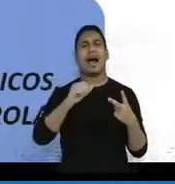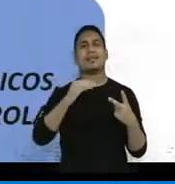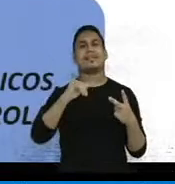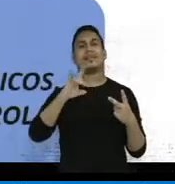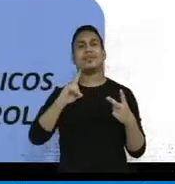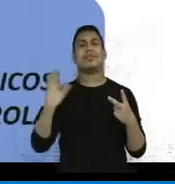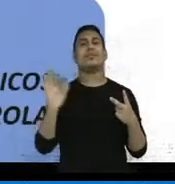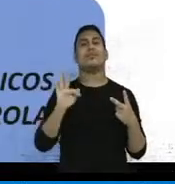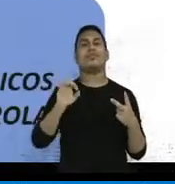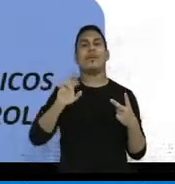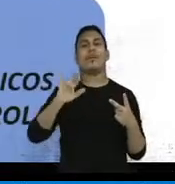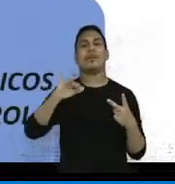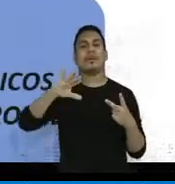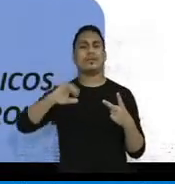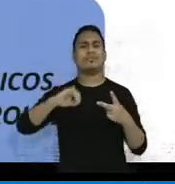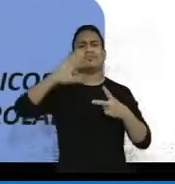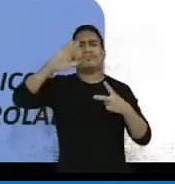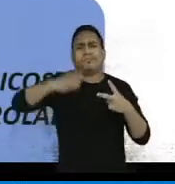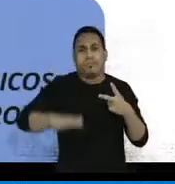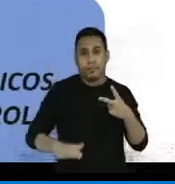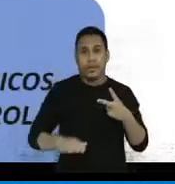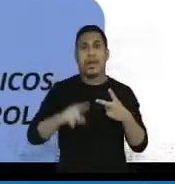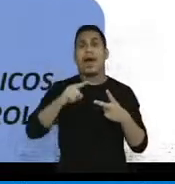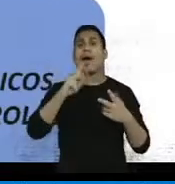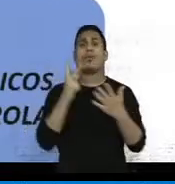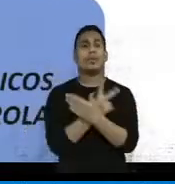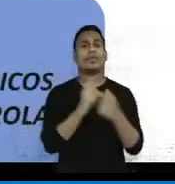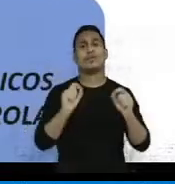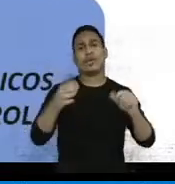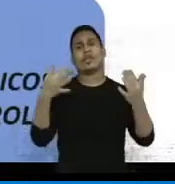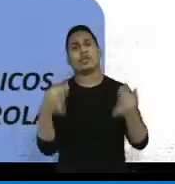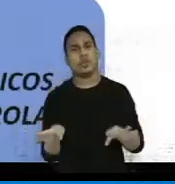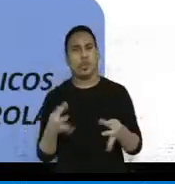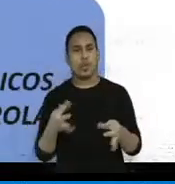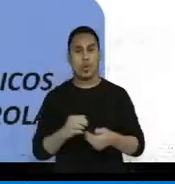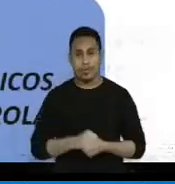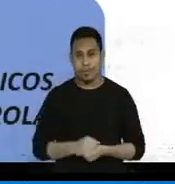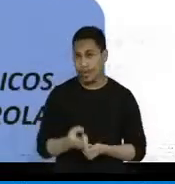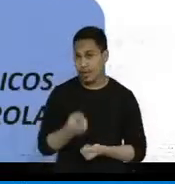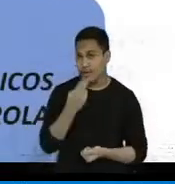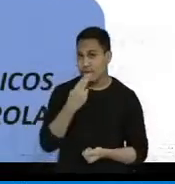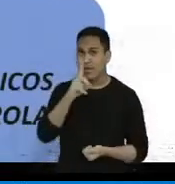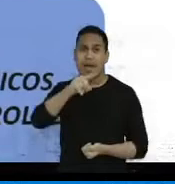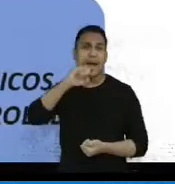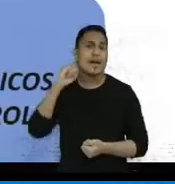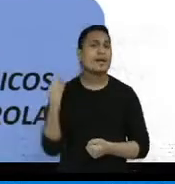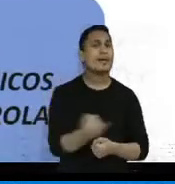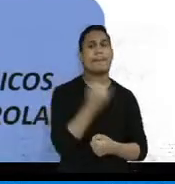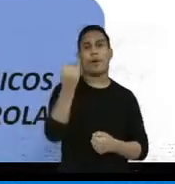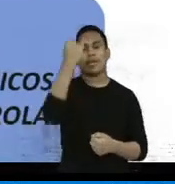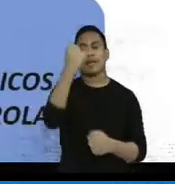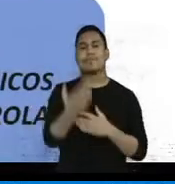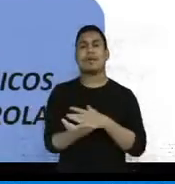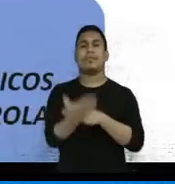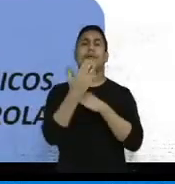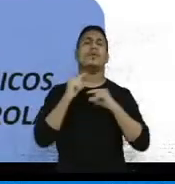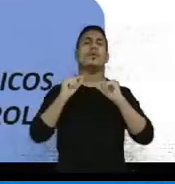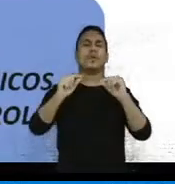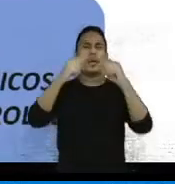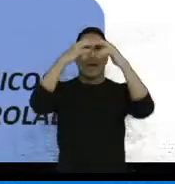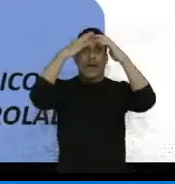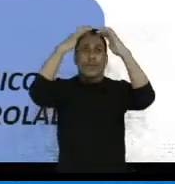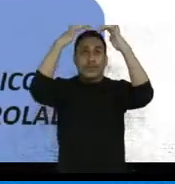a nutrição é muito importante, fundamental, para permitir que o cérebro produza aquilo que ele precisa